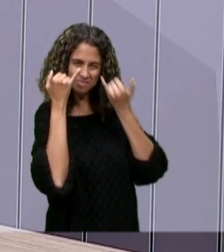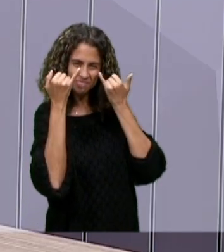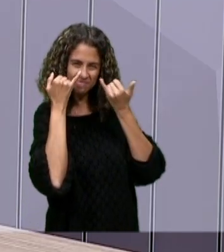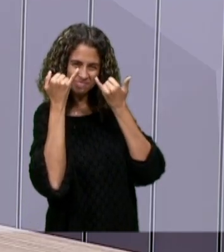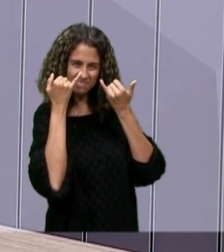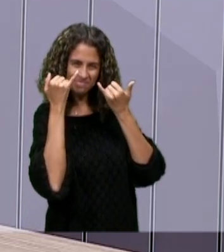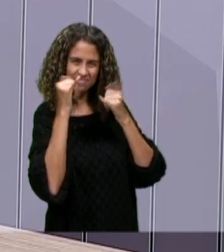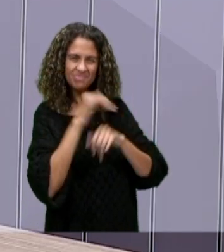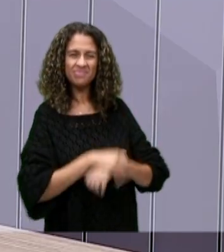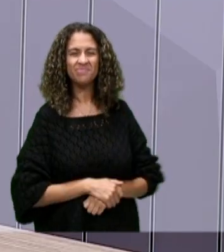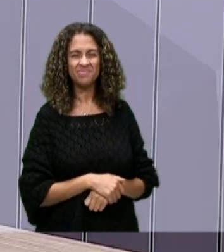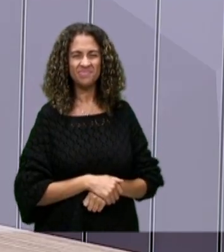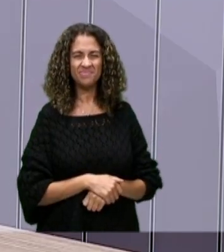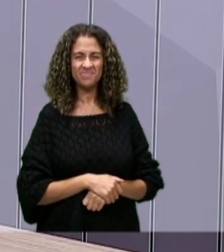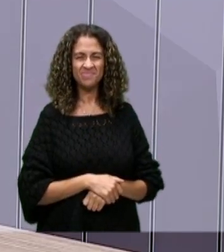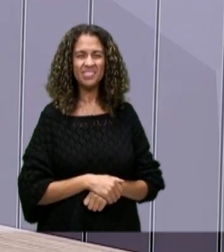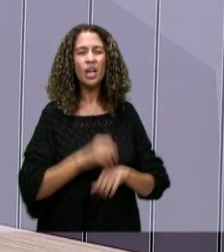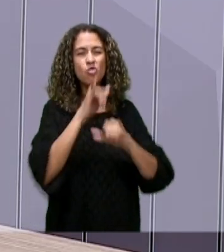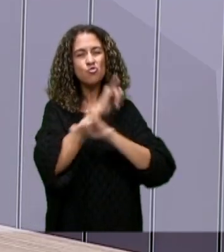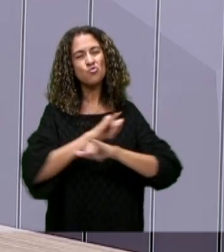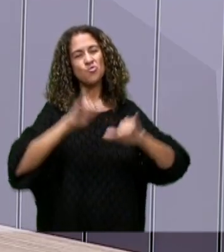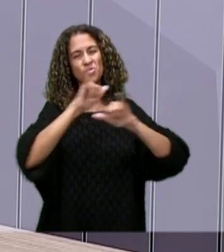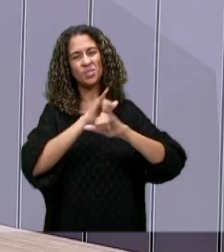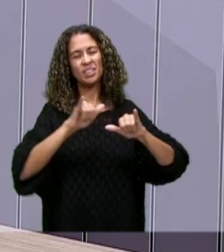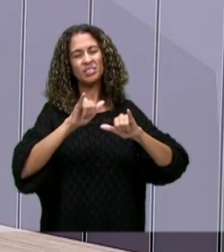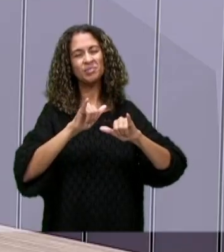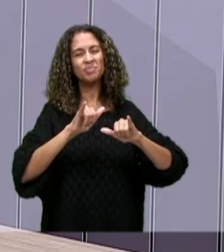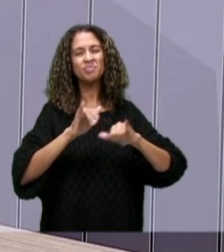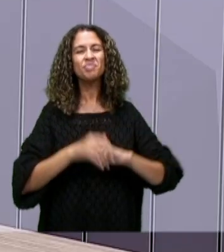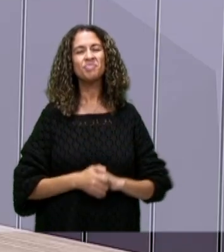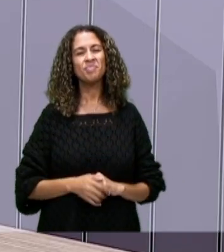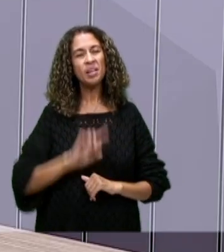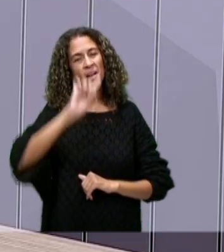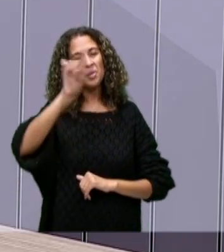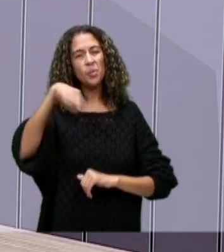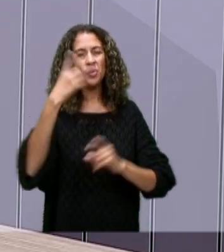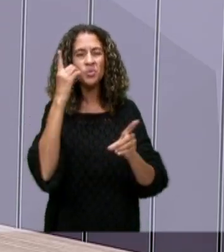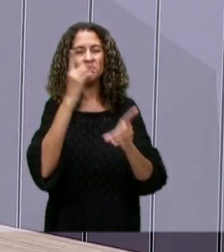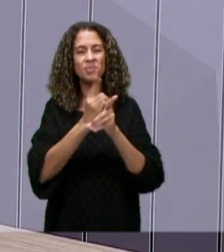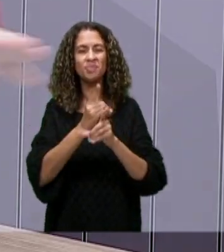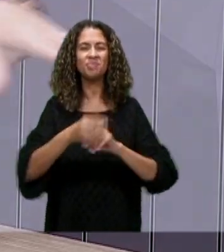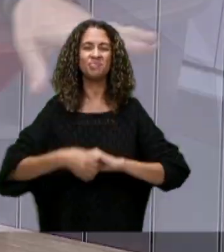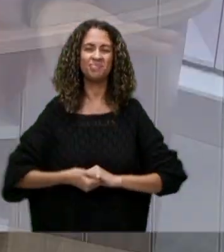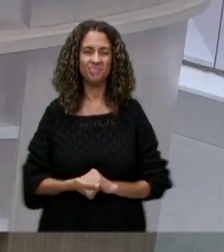informação, circular. Até a nossa próxima Conversa Cultural.